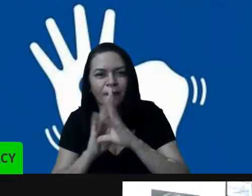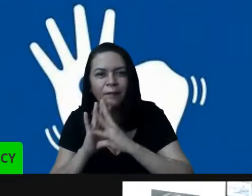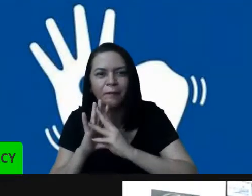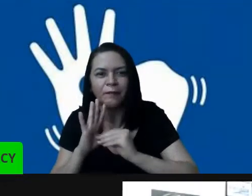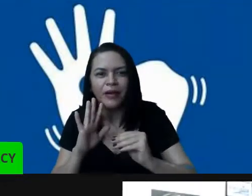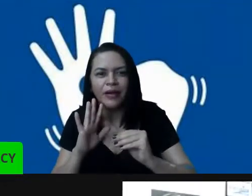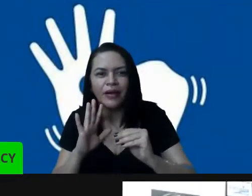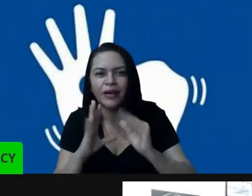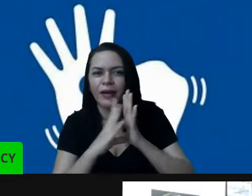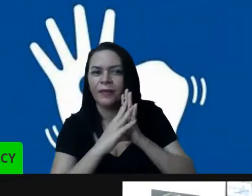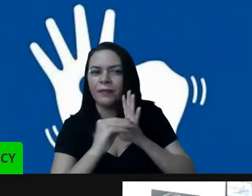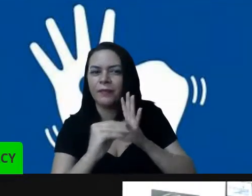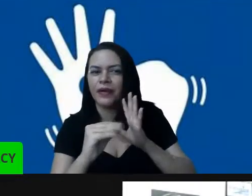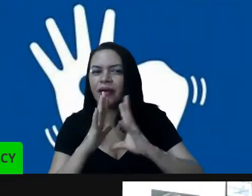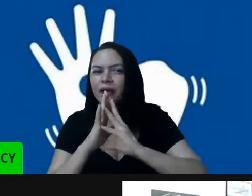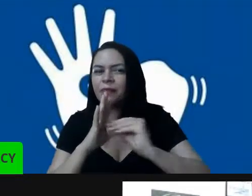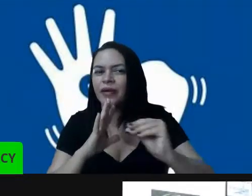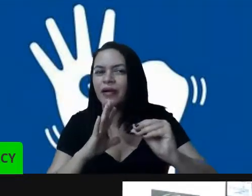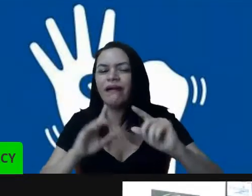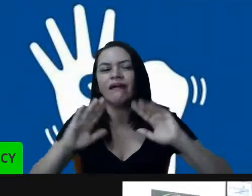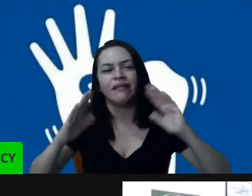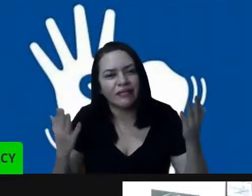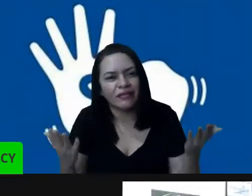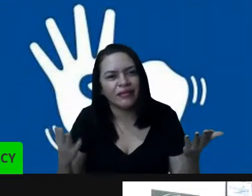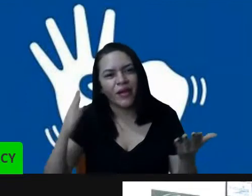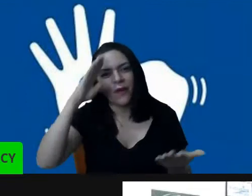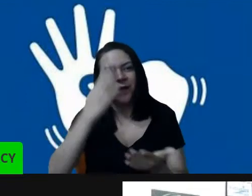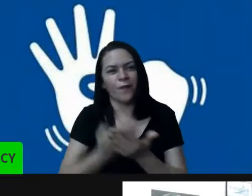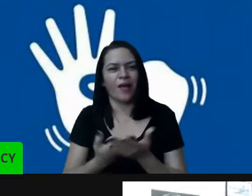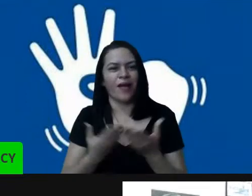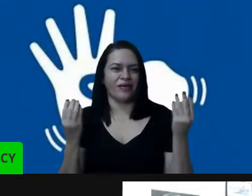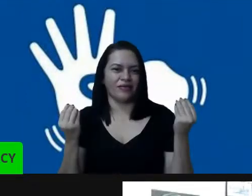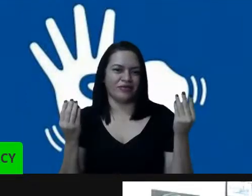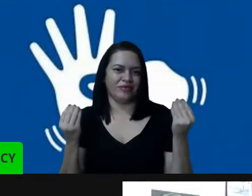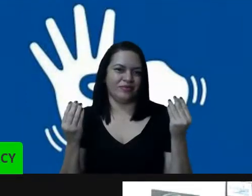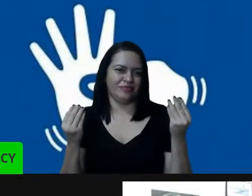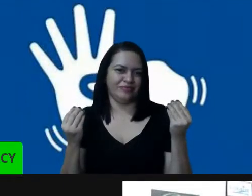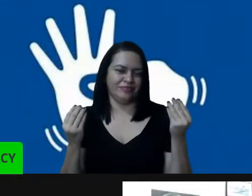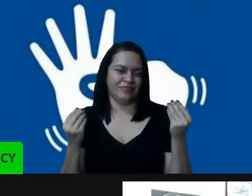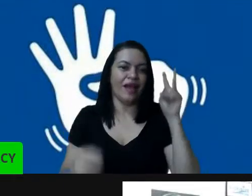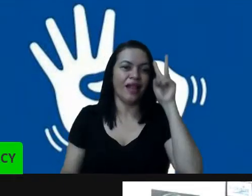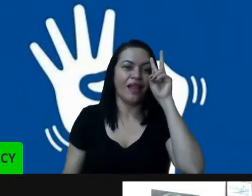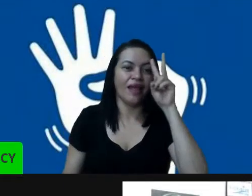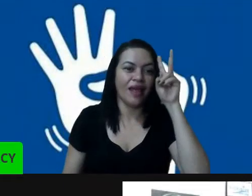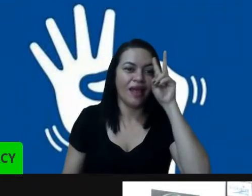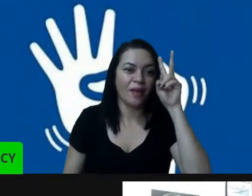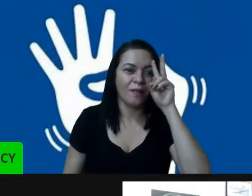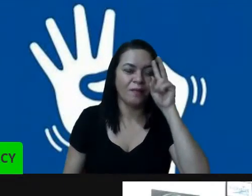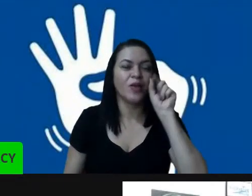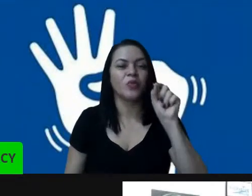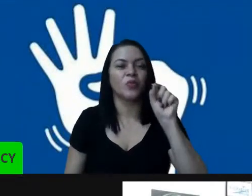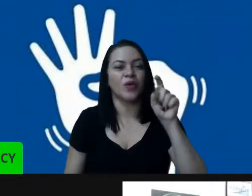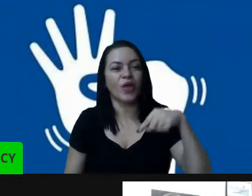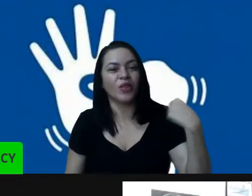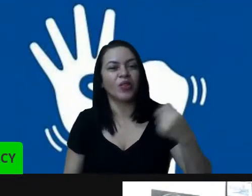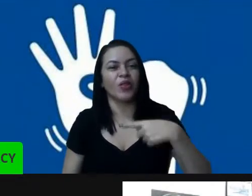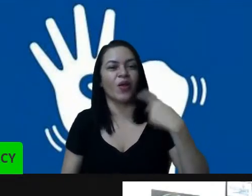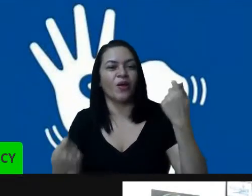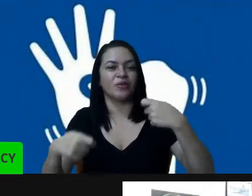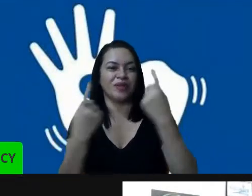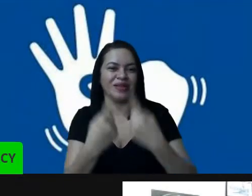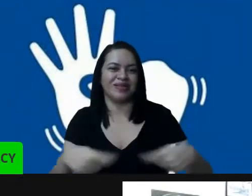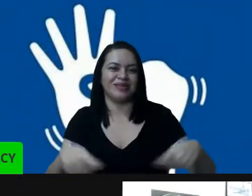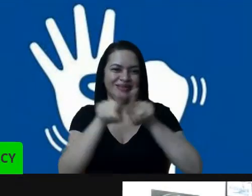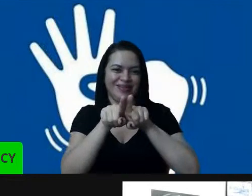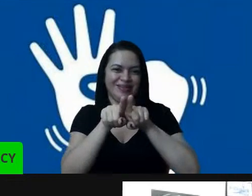eu acredito muito nisso. Lembrando que a gente precisa sempre de parcerias. É aquela frase, né? Sozinho